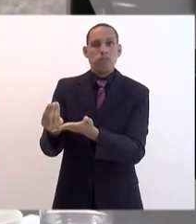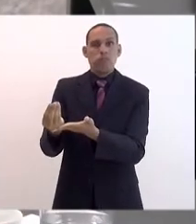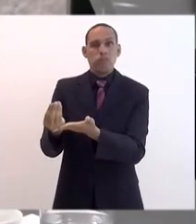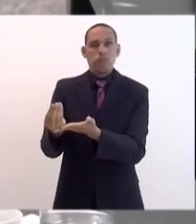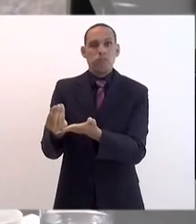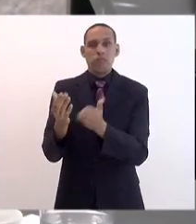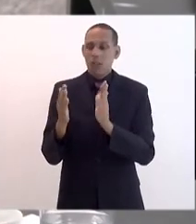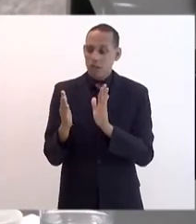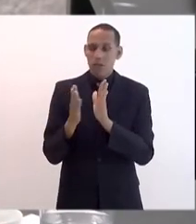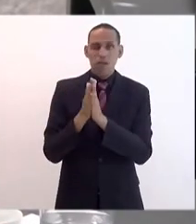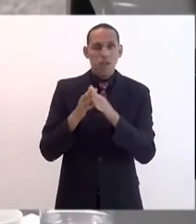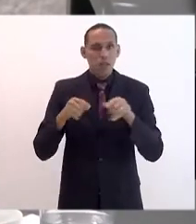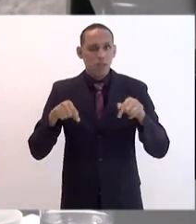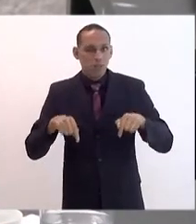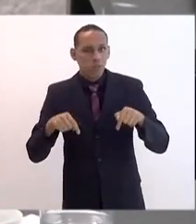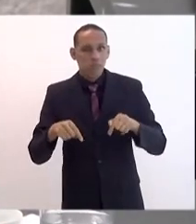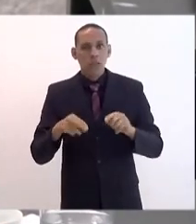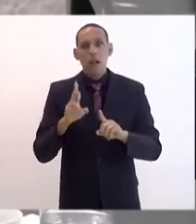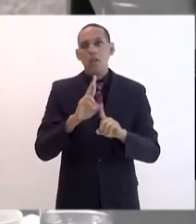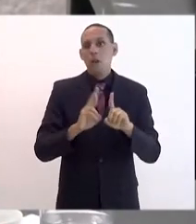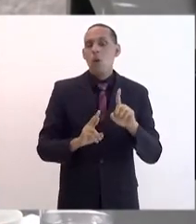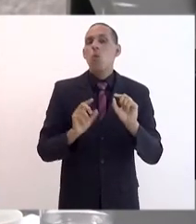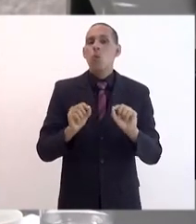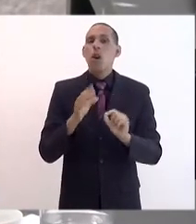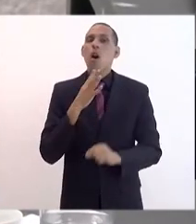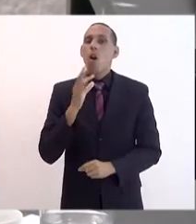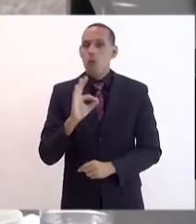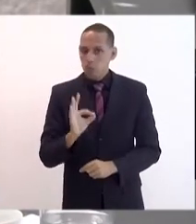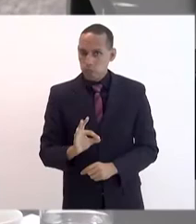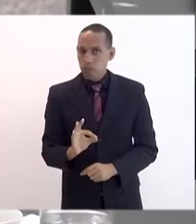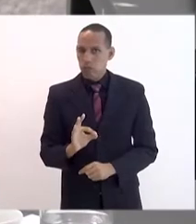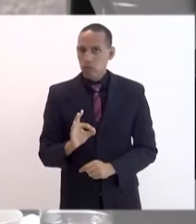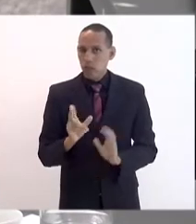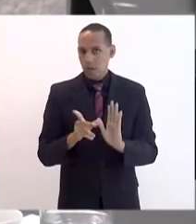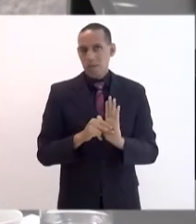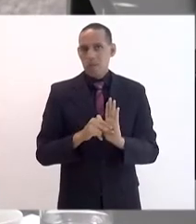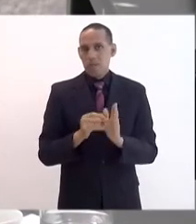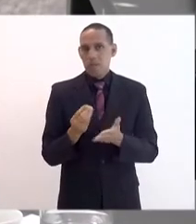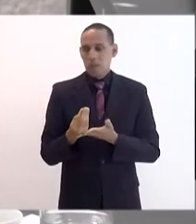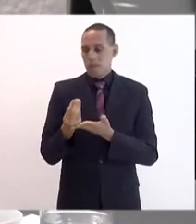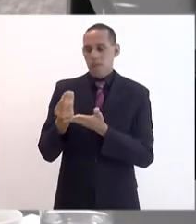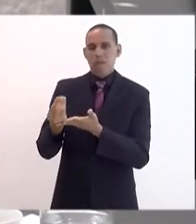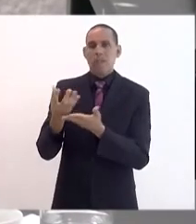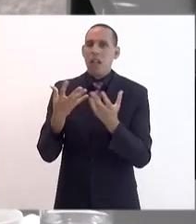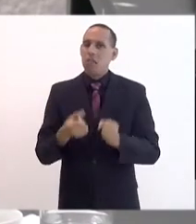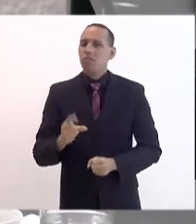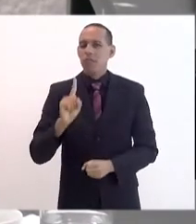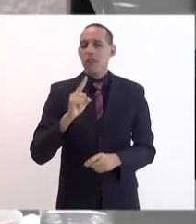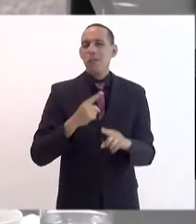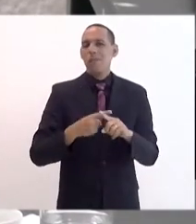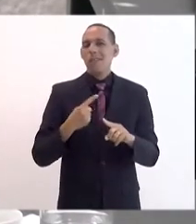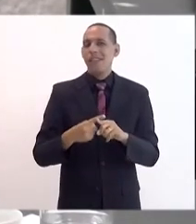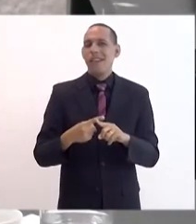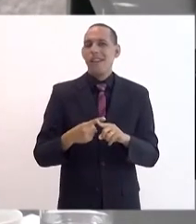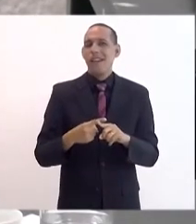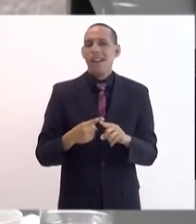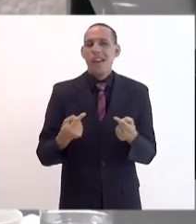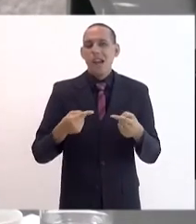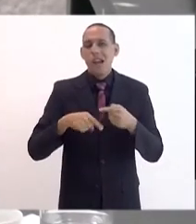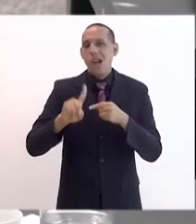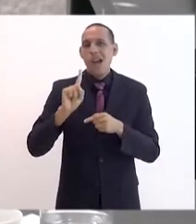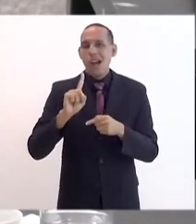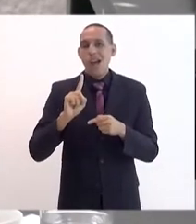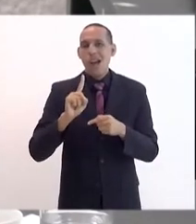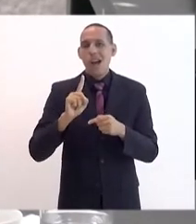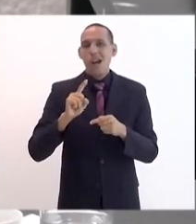um enfrentamento aqui com o relator pelo não conhecimento das emendas por arrepio à